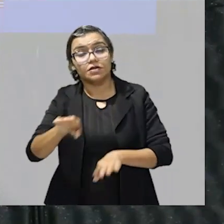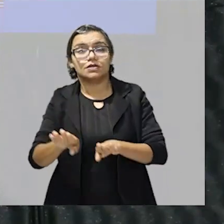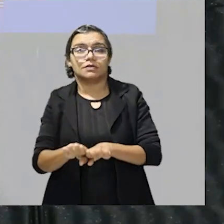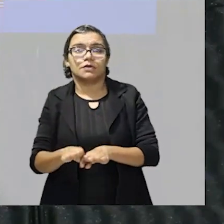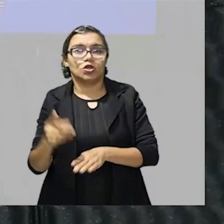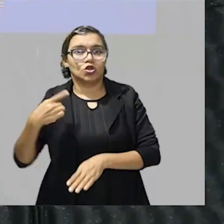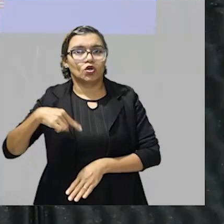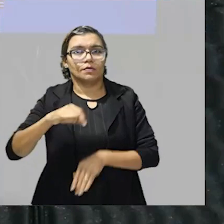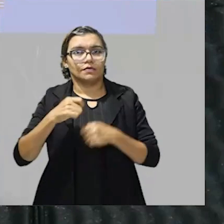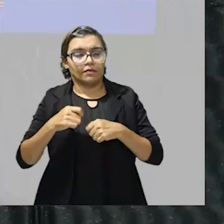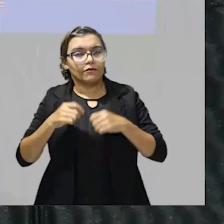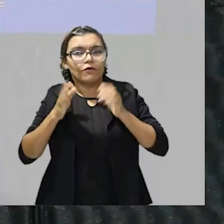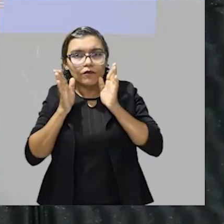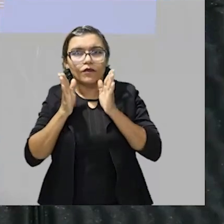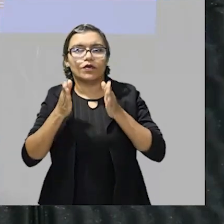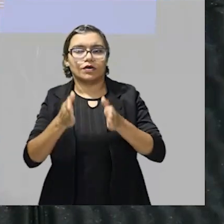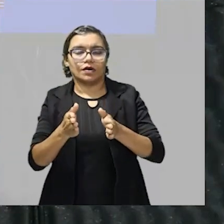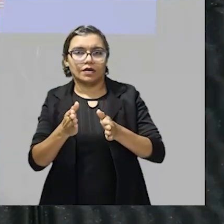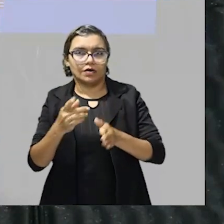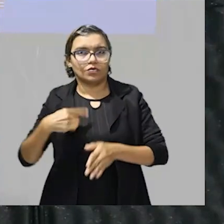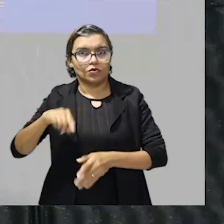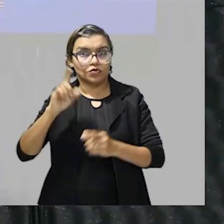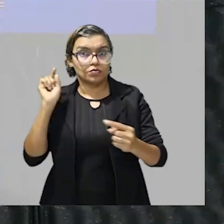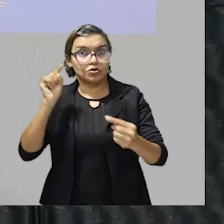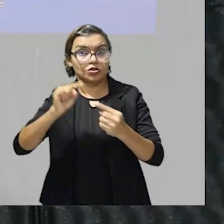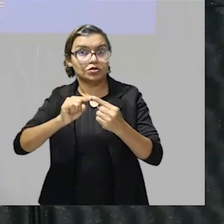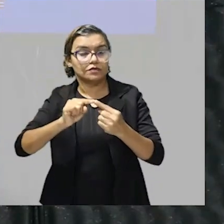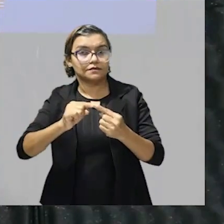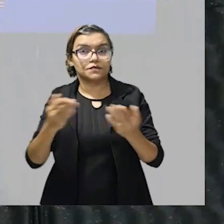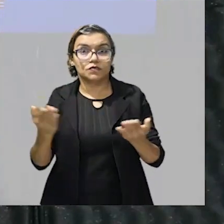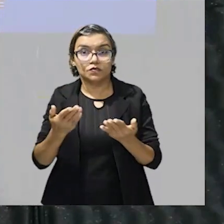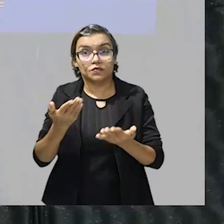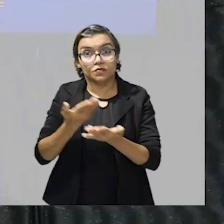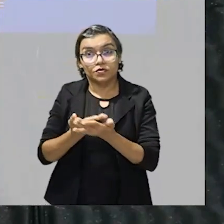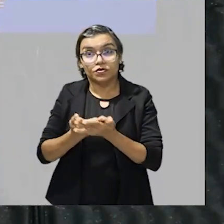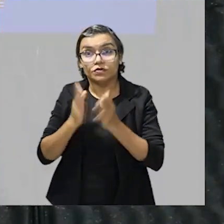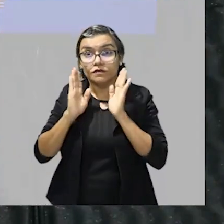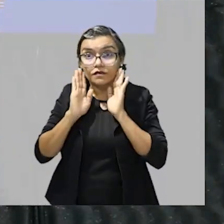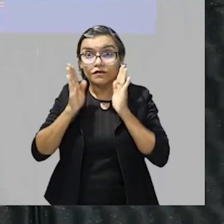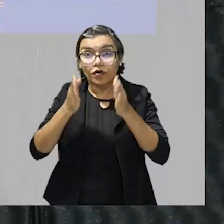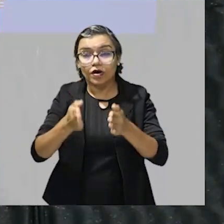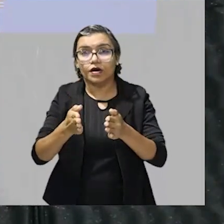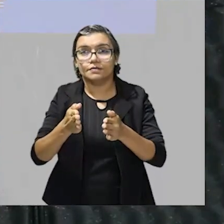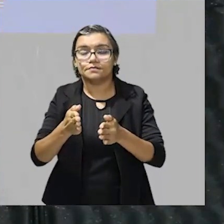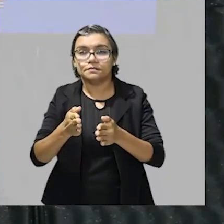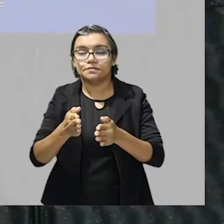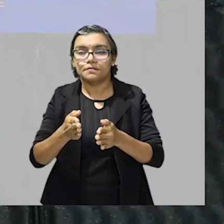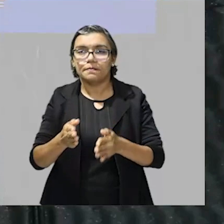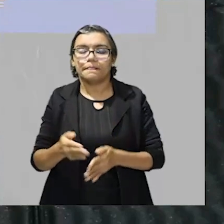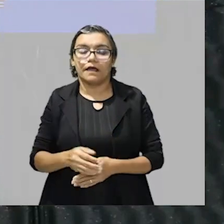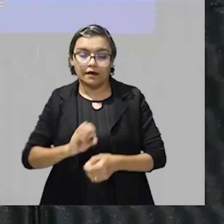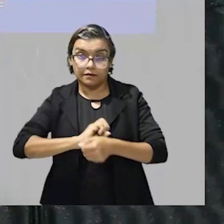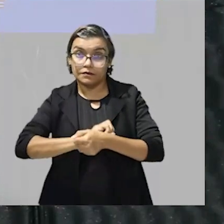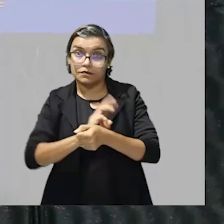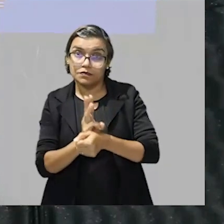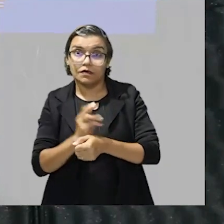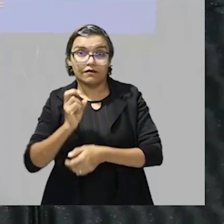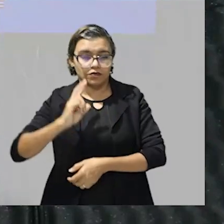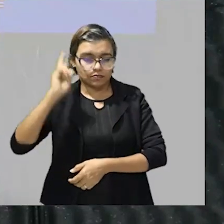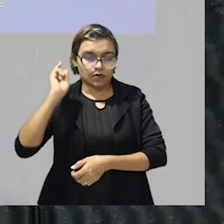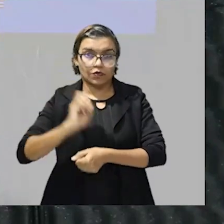foque no nosso então o objetivo da aula é focar em paz o Ema e